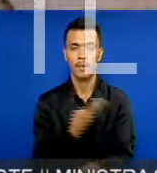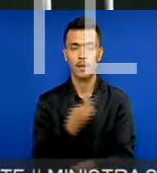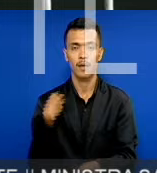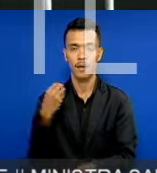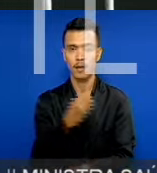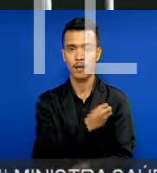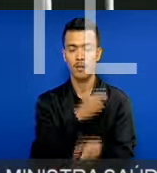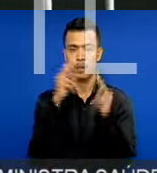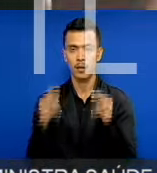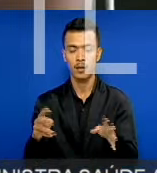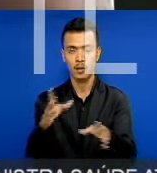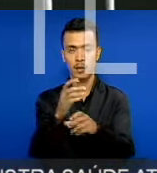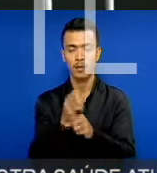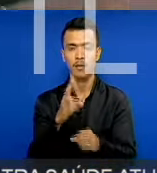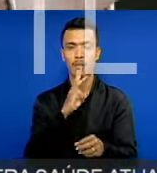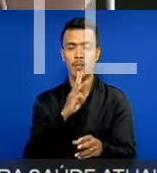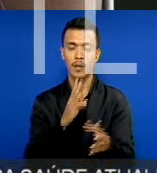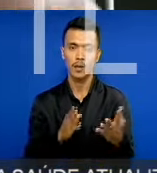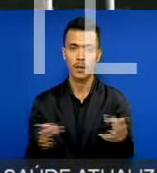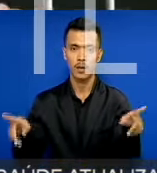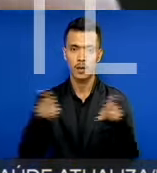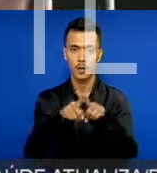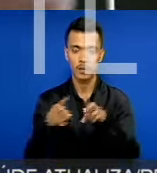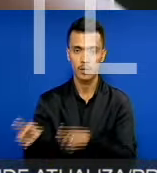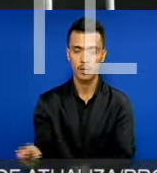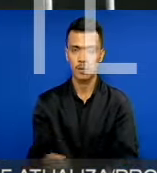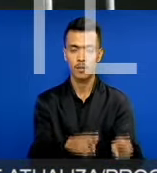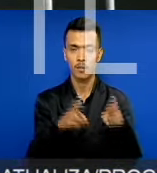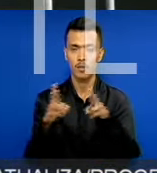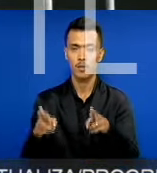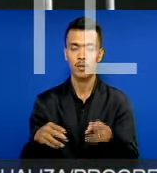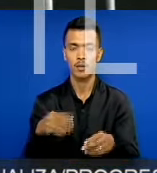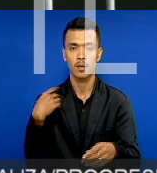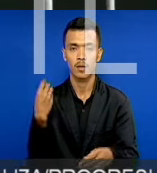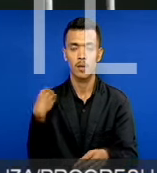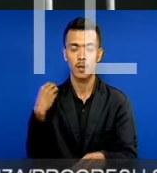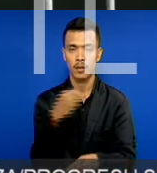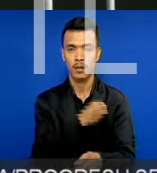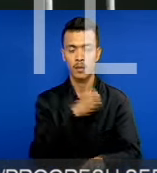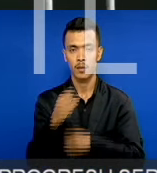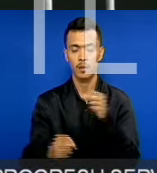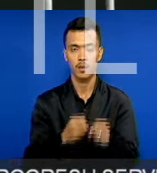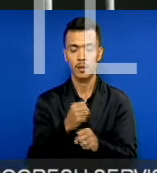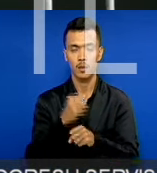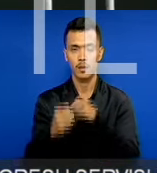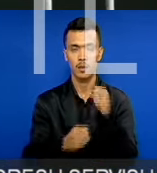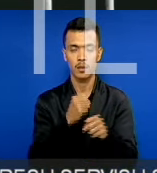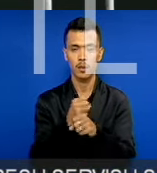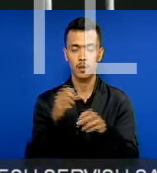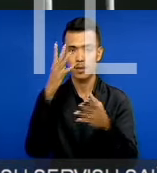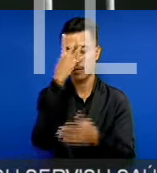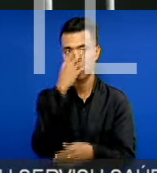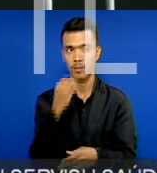mas da motam tun ma minu malara tamba a mi direk nima. Ko ho de toma kami ne ko tinan tinan ne a mi dehang. A mi horet be toba